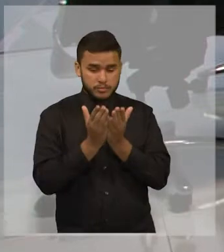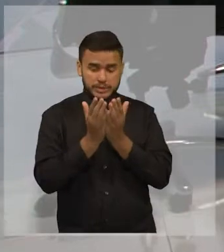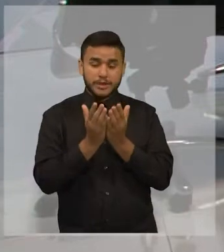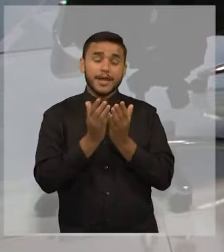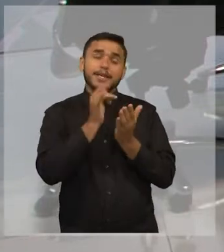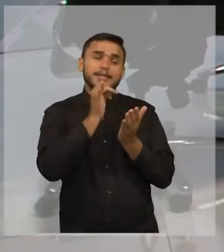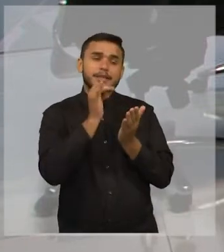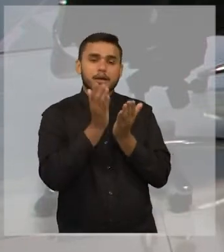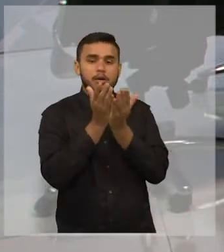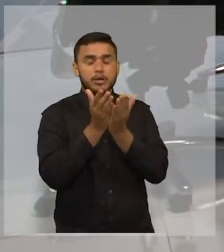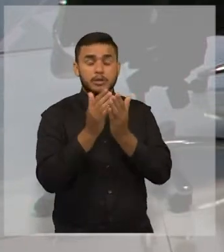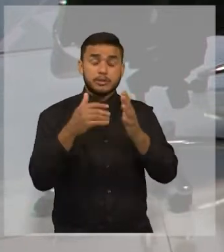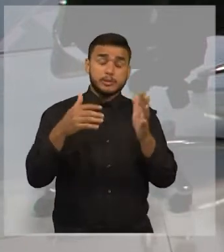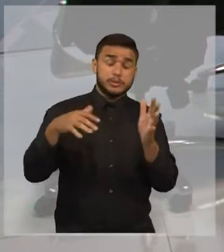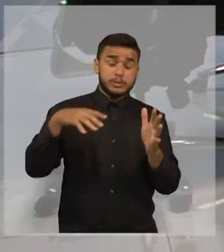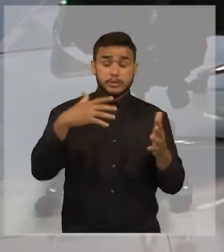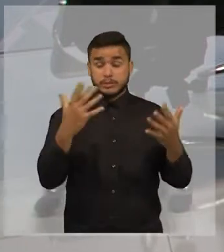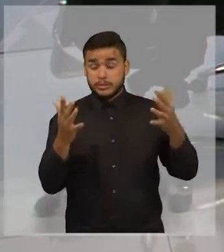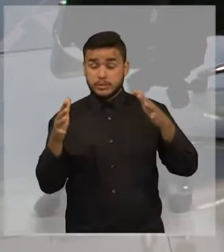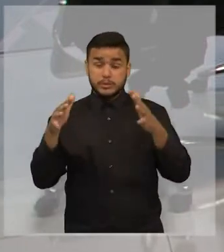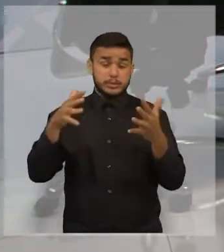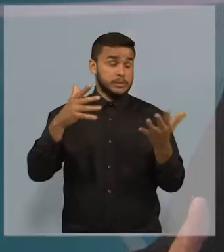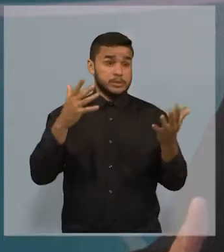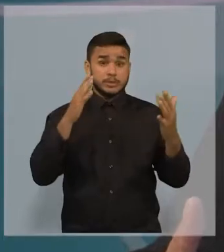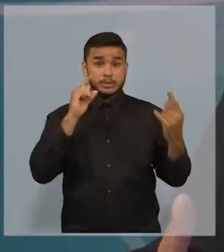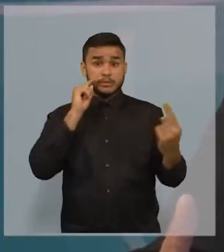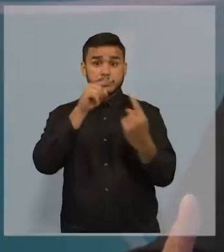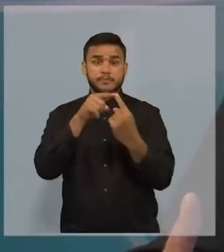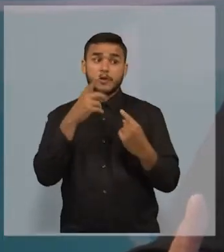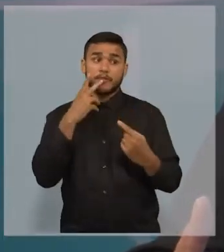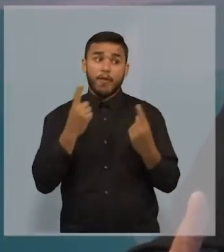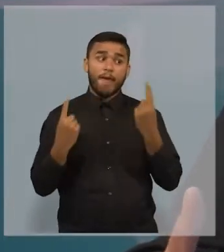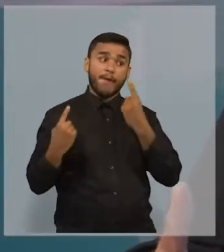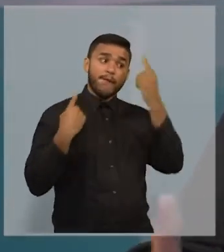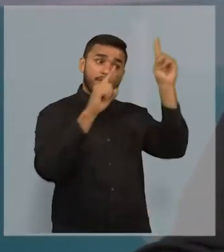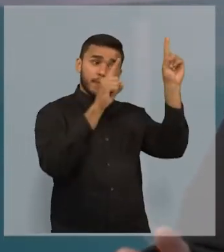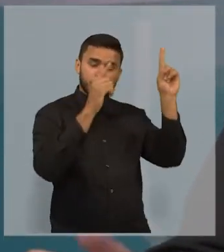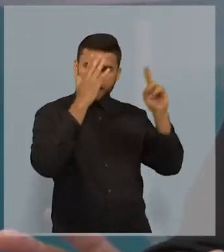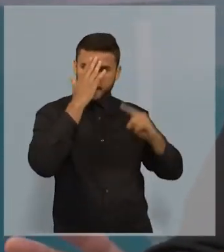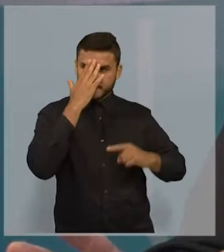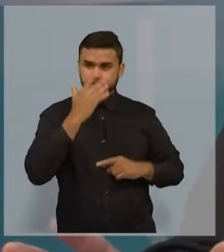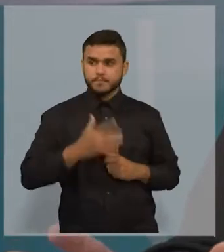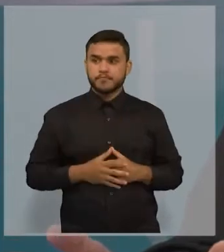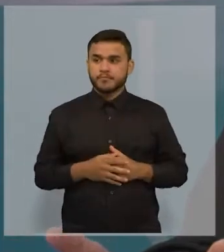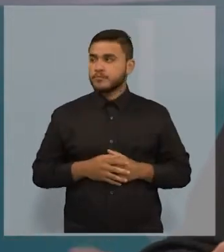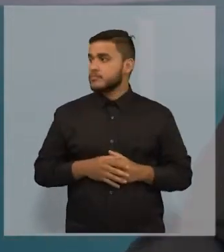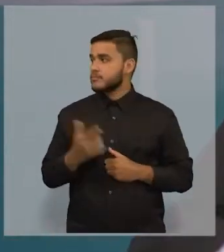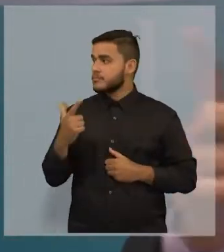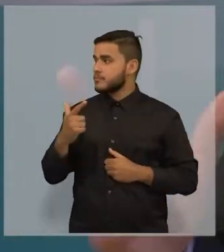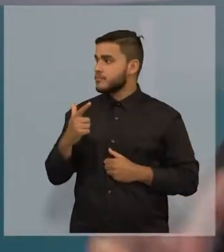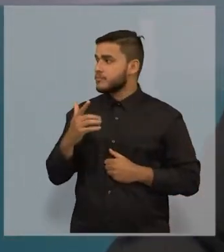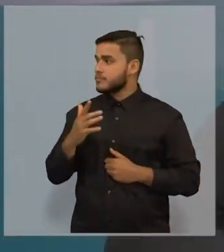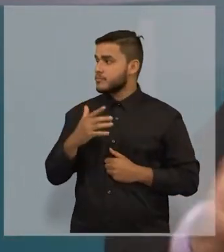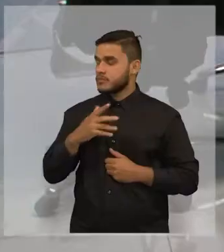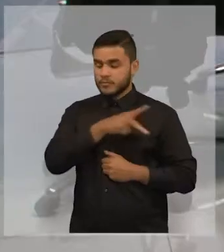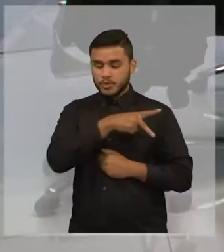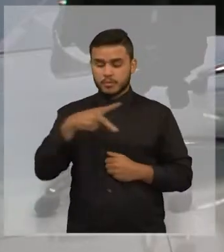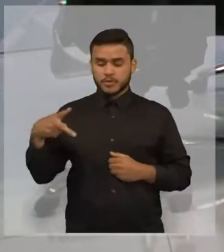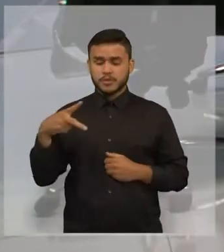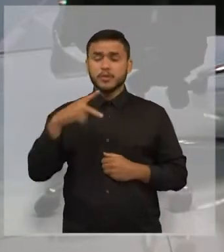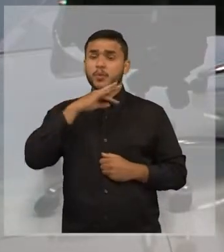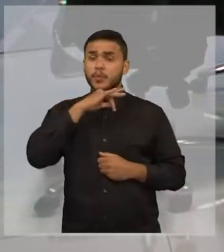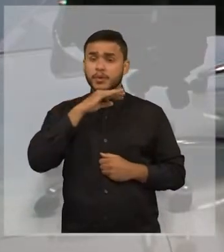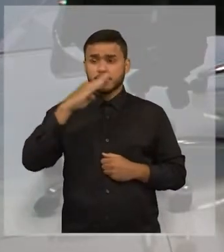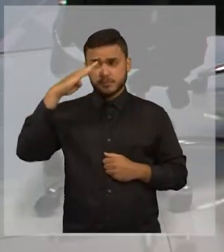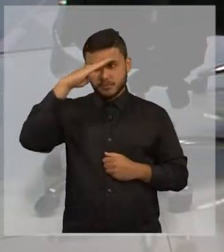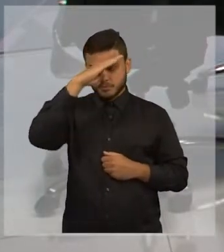vocês estão vendo. Perfeitamente, porque não tem... Aí a gente querer jogar o comandante no mar não é uma boa ideia. Não porque tem timoneiro. O timoneiro